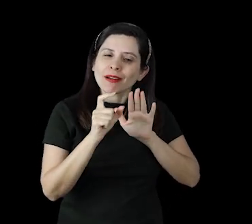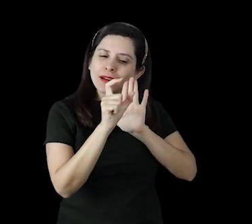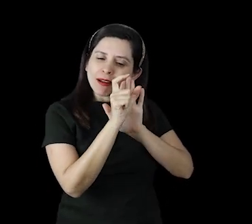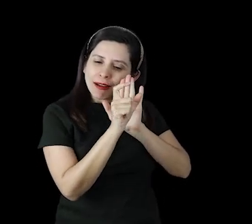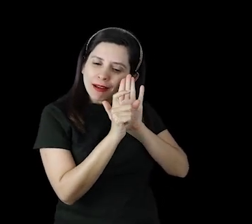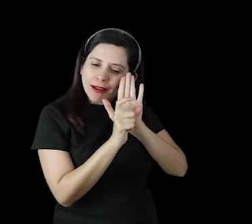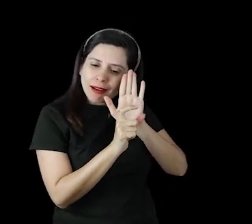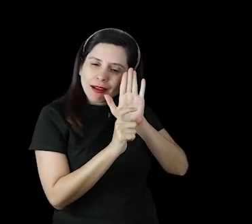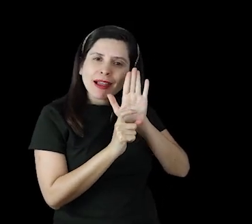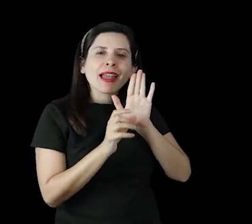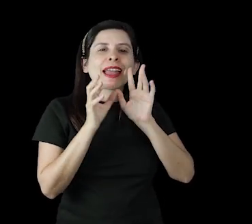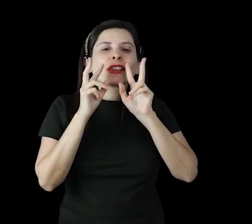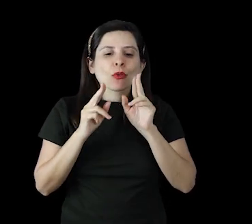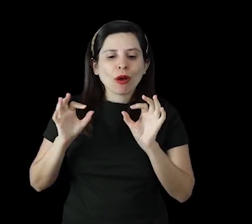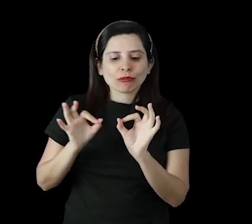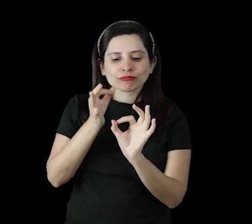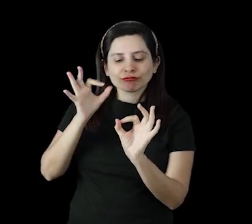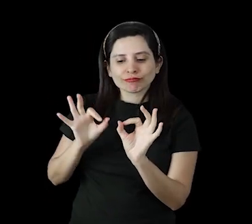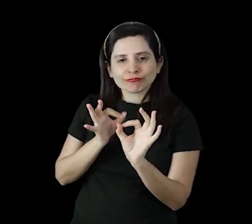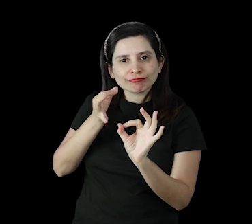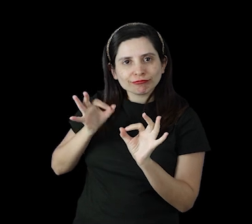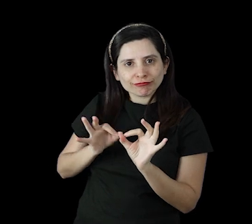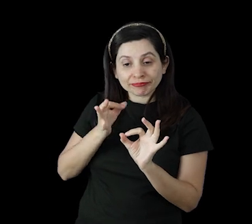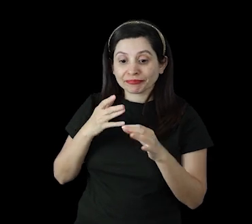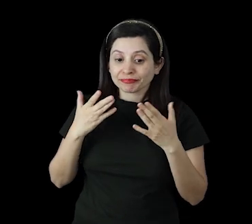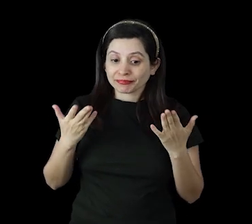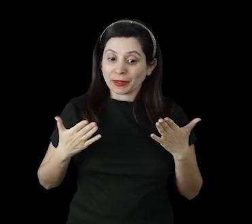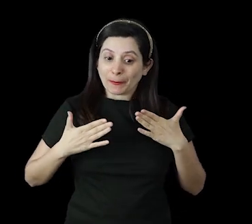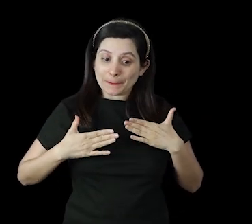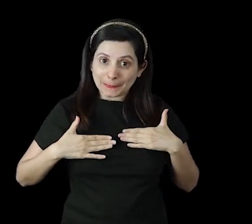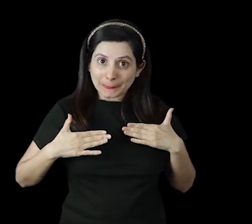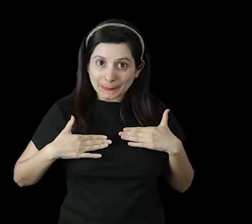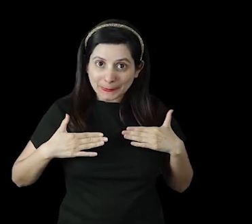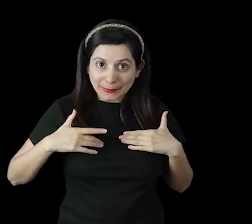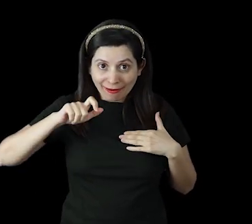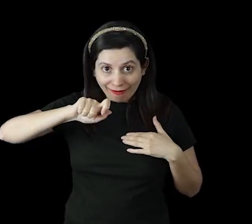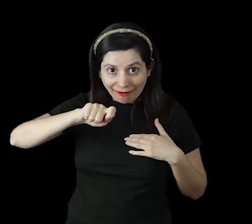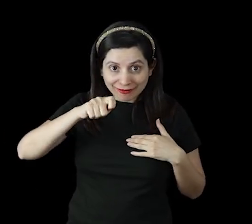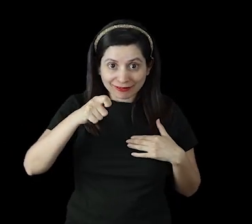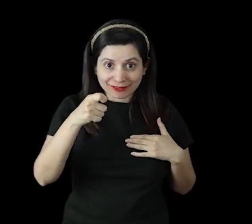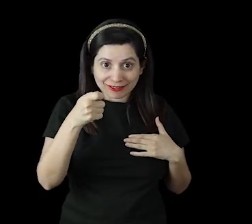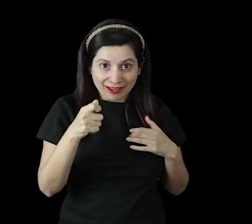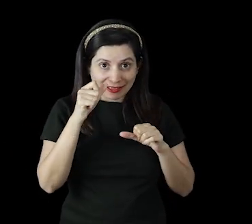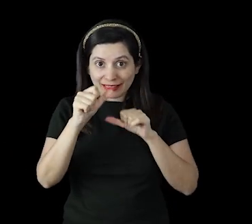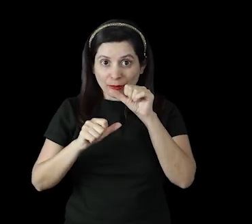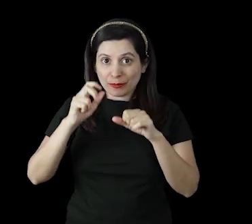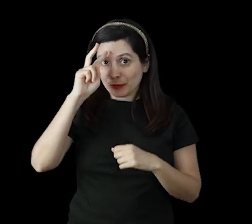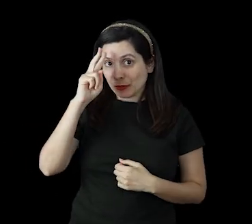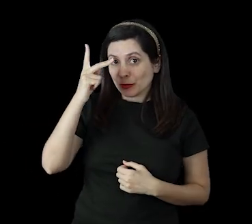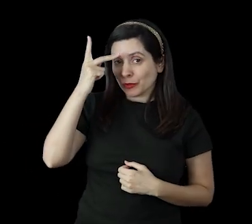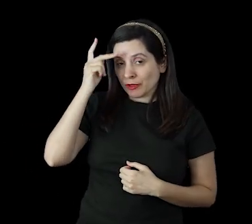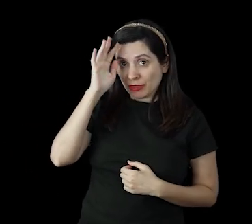fosse um bordado. E aí, para mim, a chave, essa mudança de chave com